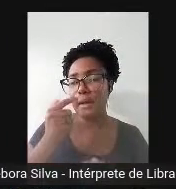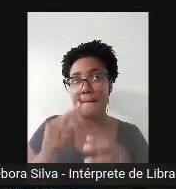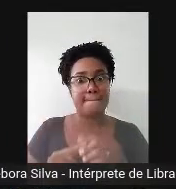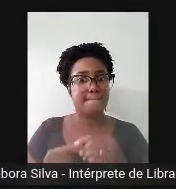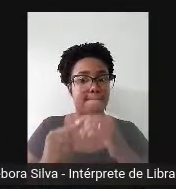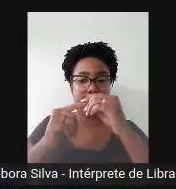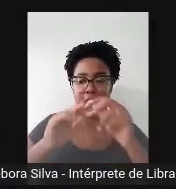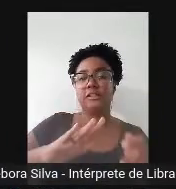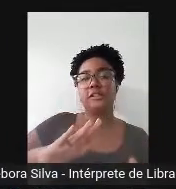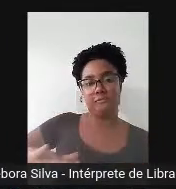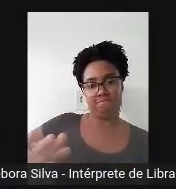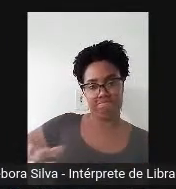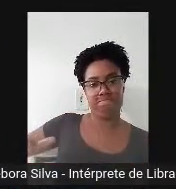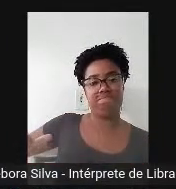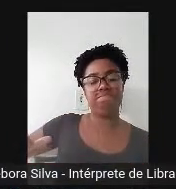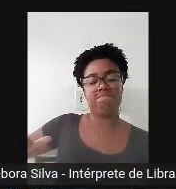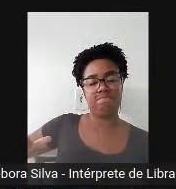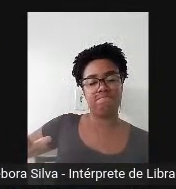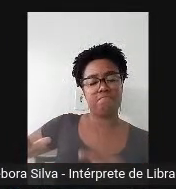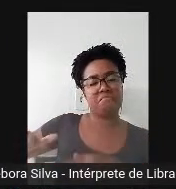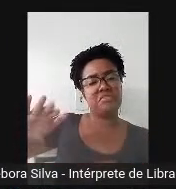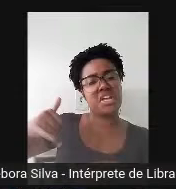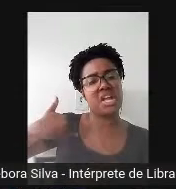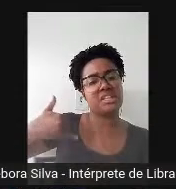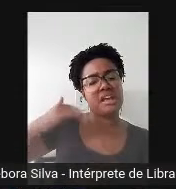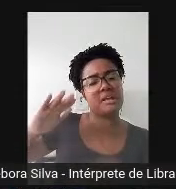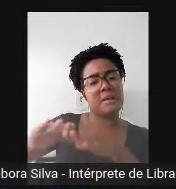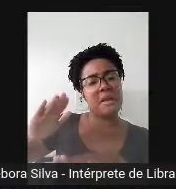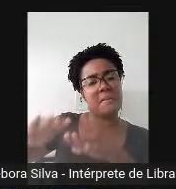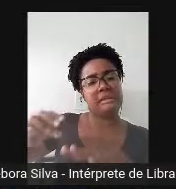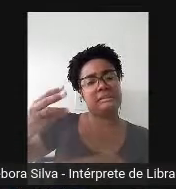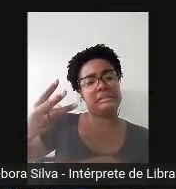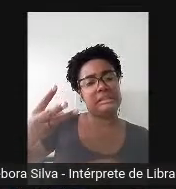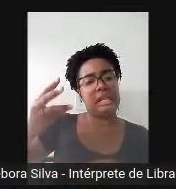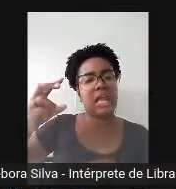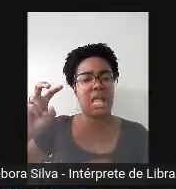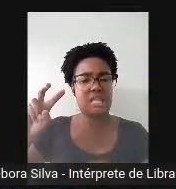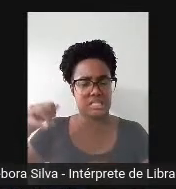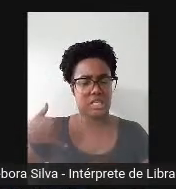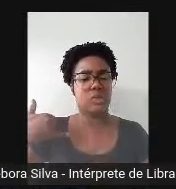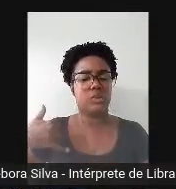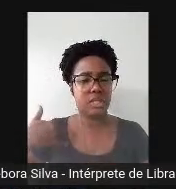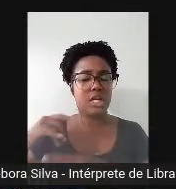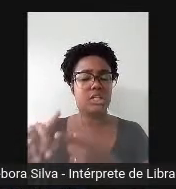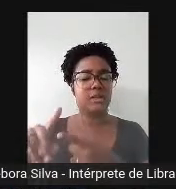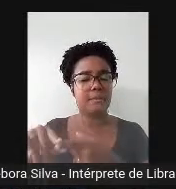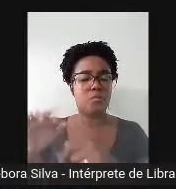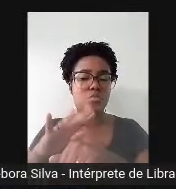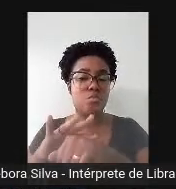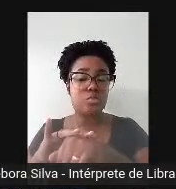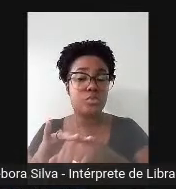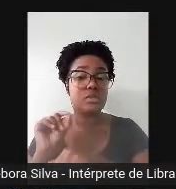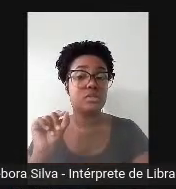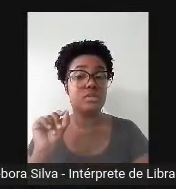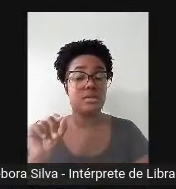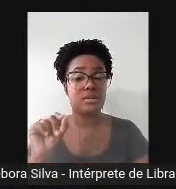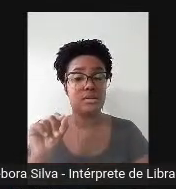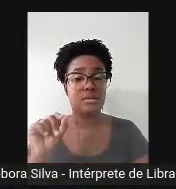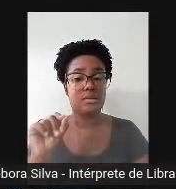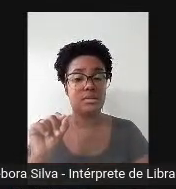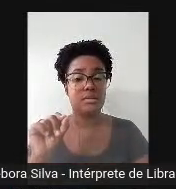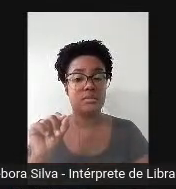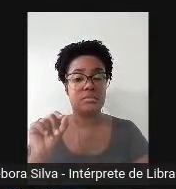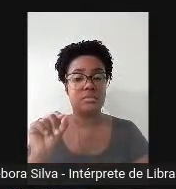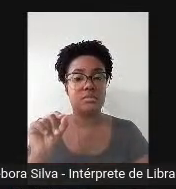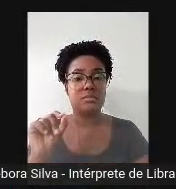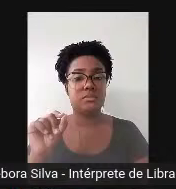precoce, elas desenvolvem uma síndrome metabólica, que é a síndrome metabólica significa o seguinte: quando elas ficarem